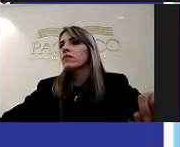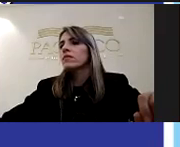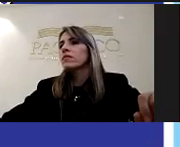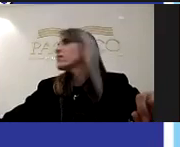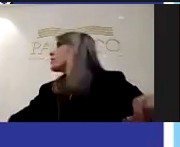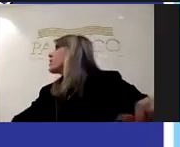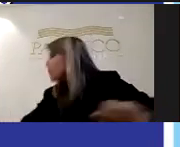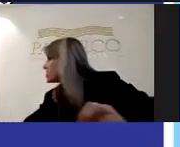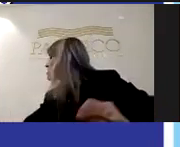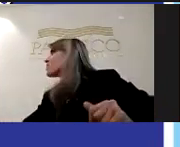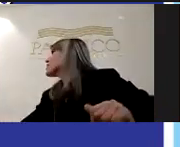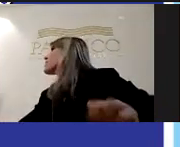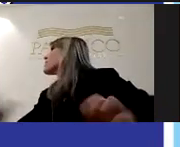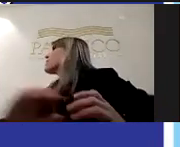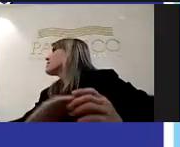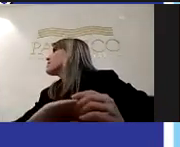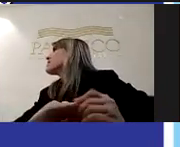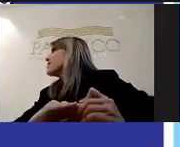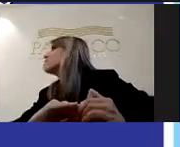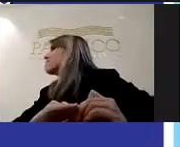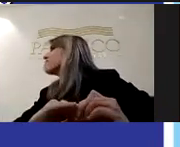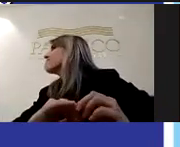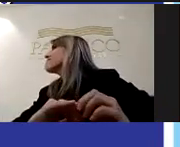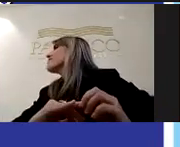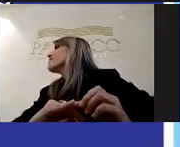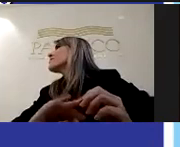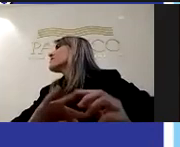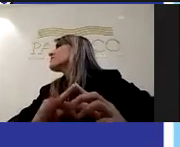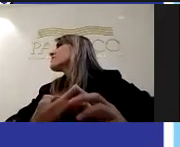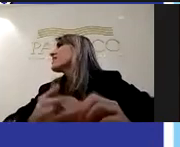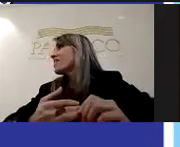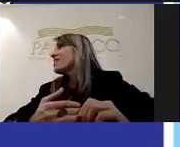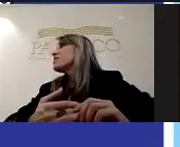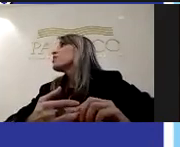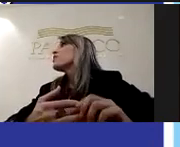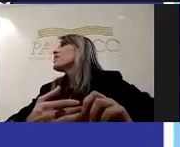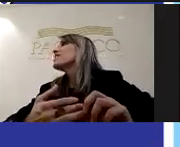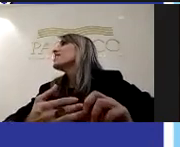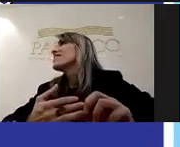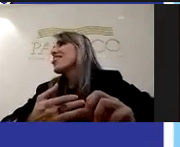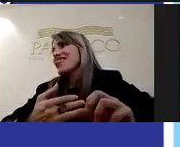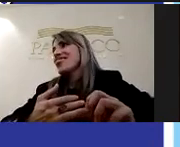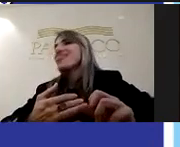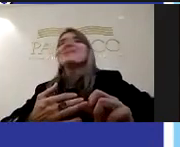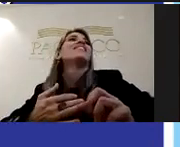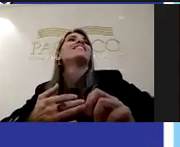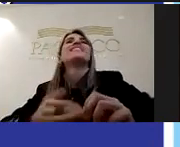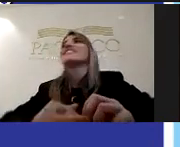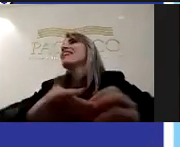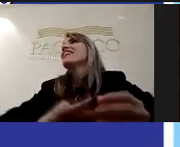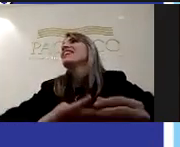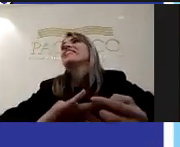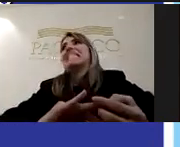E aí, conversando com um professor e um outro amigo dele, falei, vamos tomar um café para trocar uma ideia aqui. Estou aqui fazendo